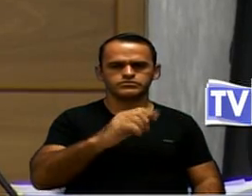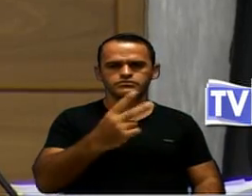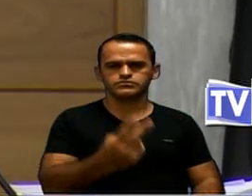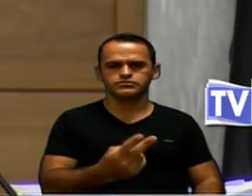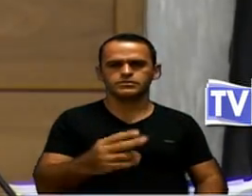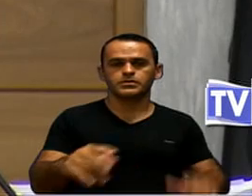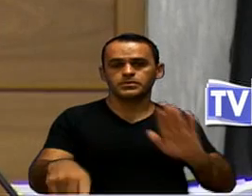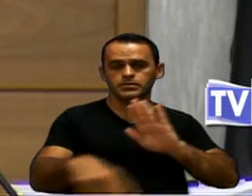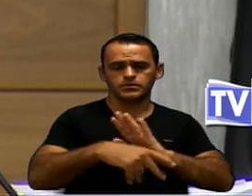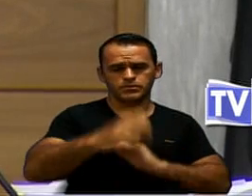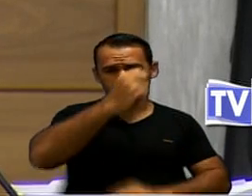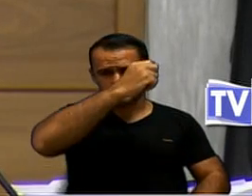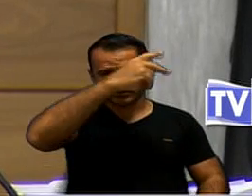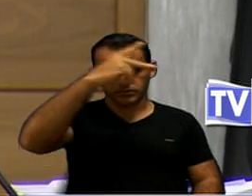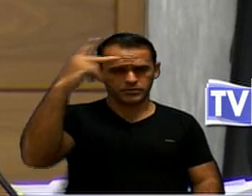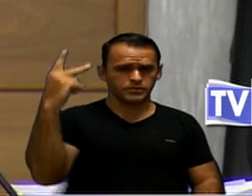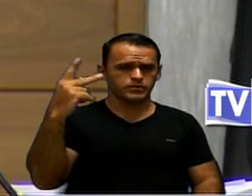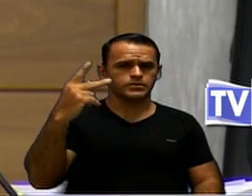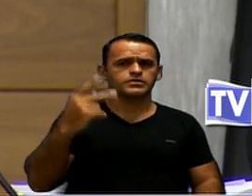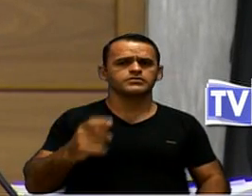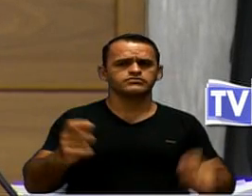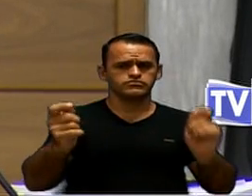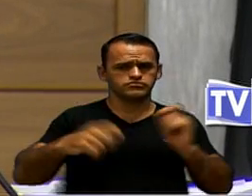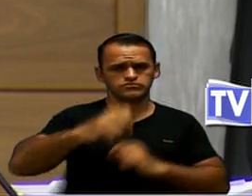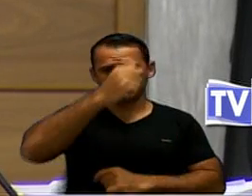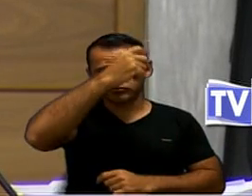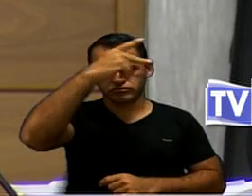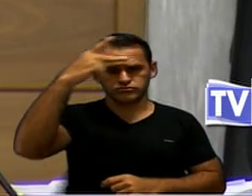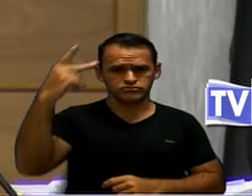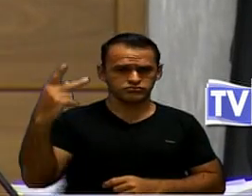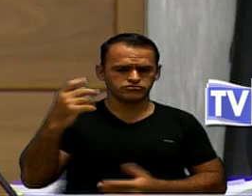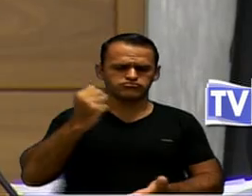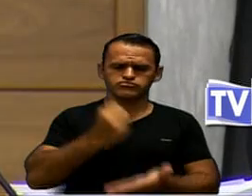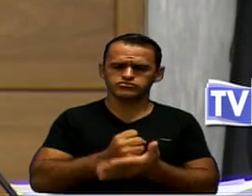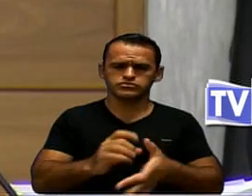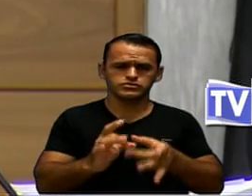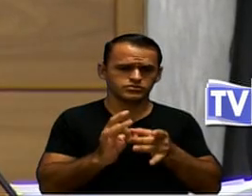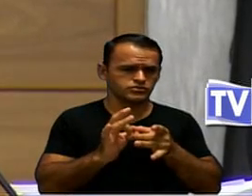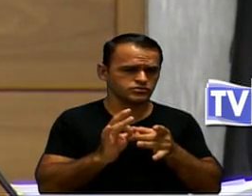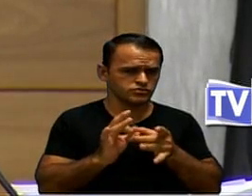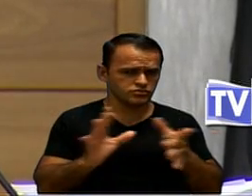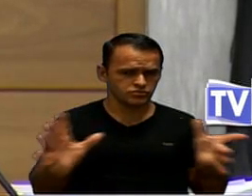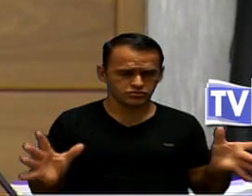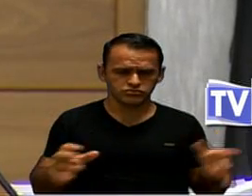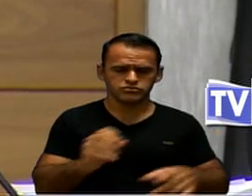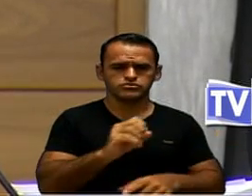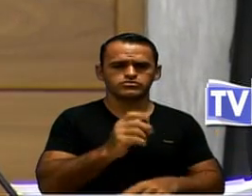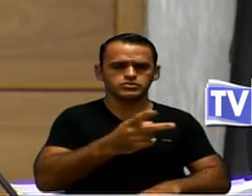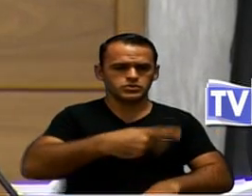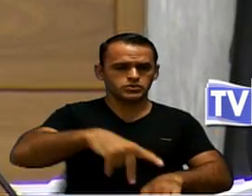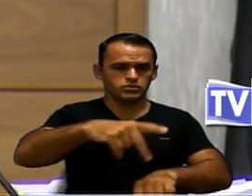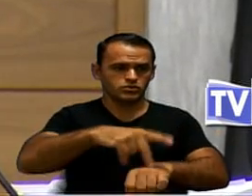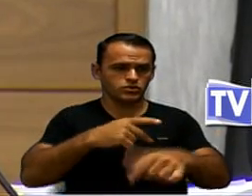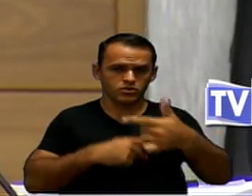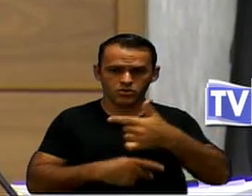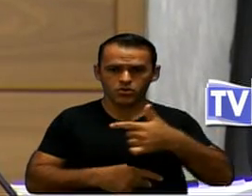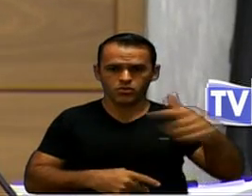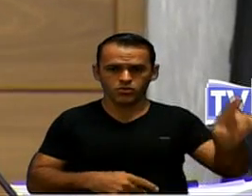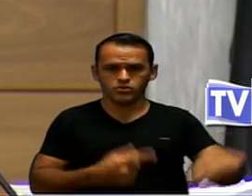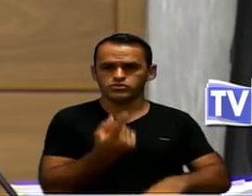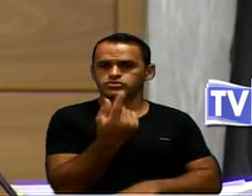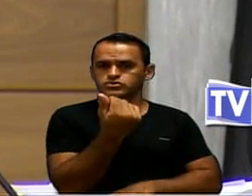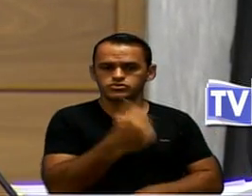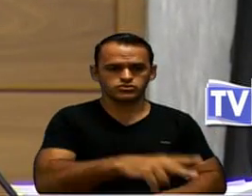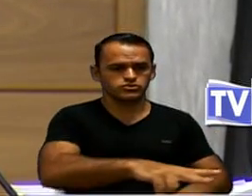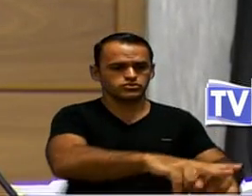Executivo, de 2018 do Executivo, autoriza o Poder Executivo a contratar Operação de Crédito Internacional com um Fundo Financeiro